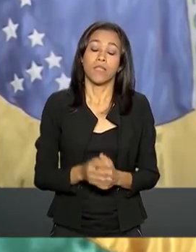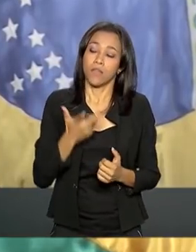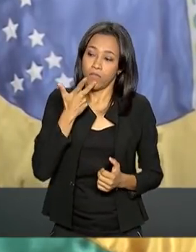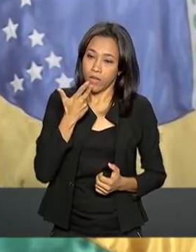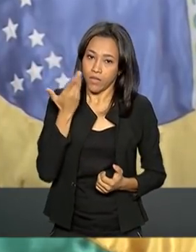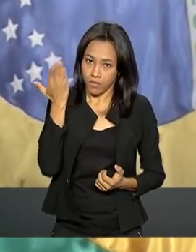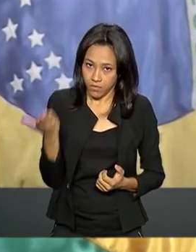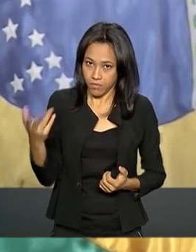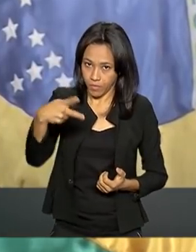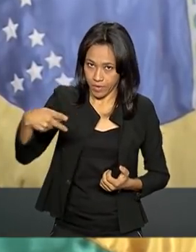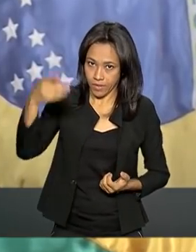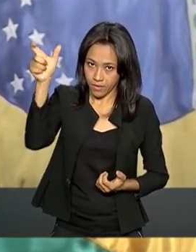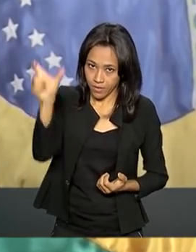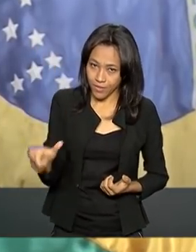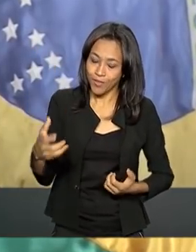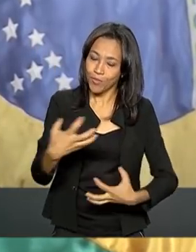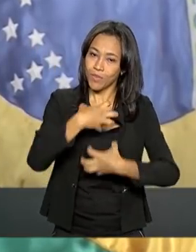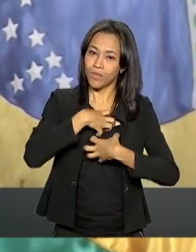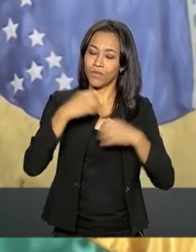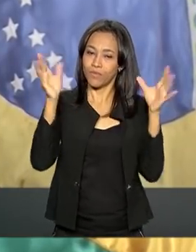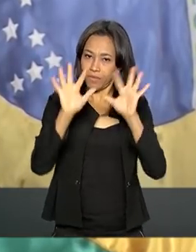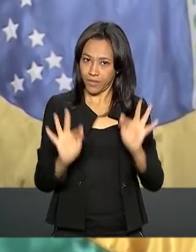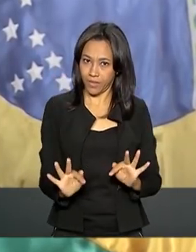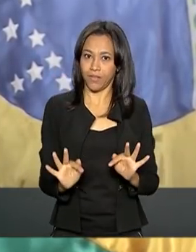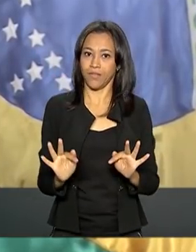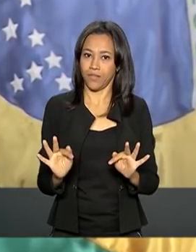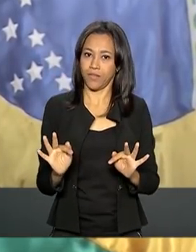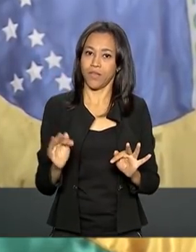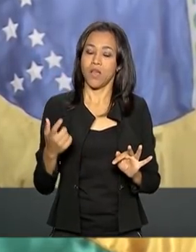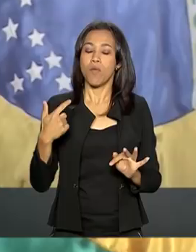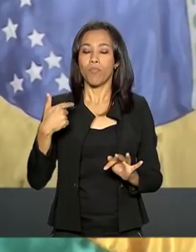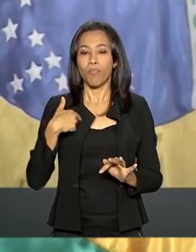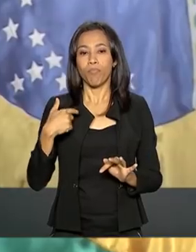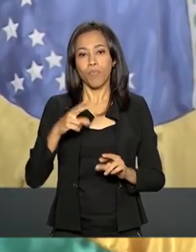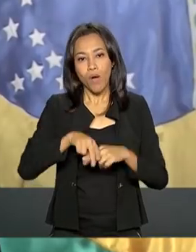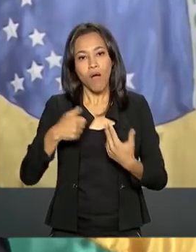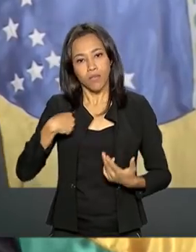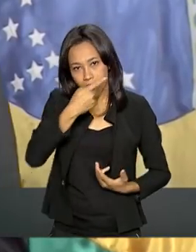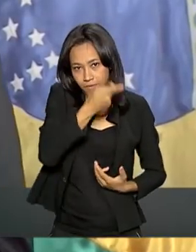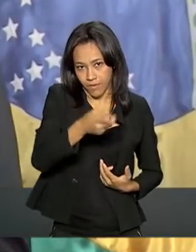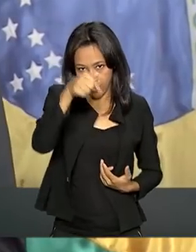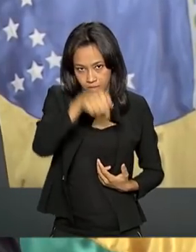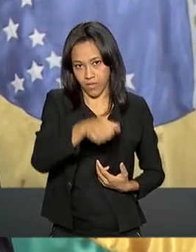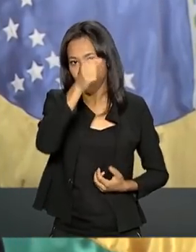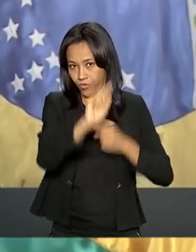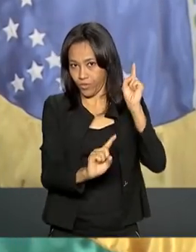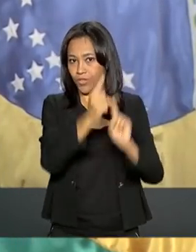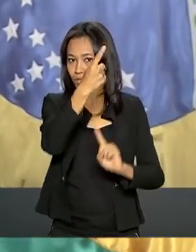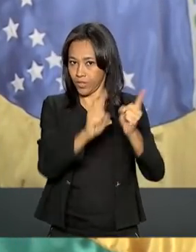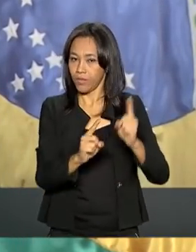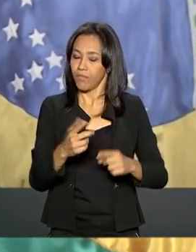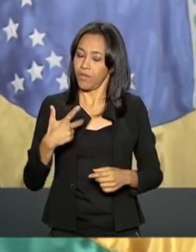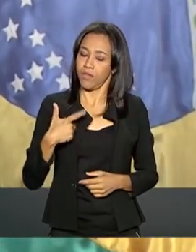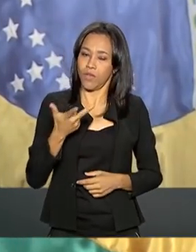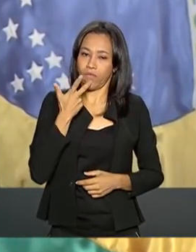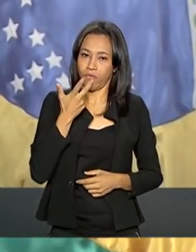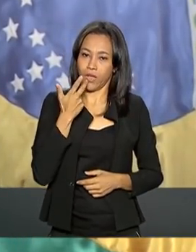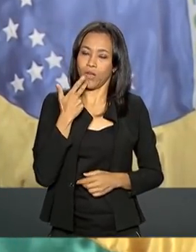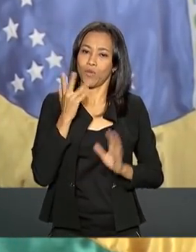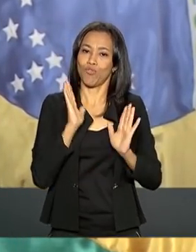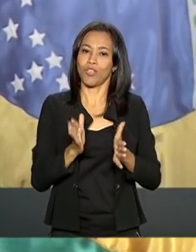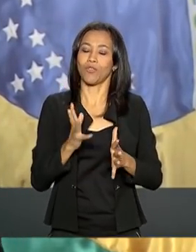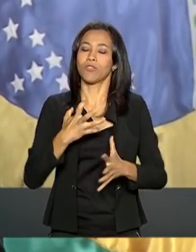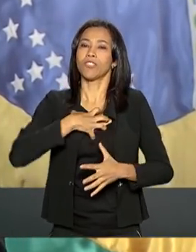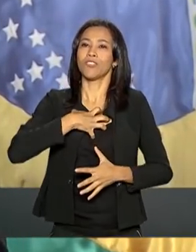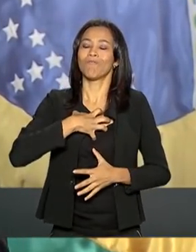estou muito feliz por essa passagem por aqui. confesso que já estou